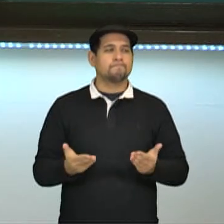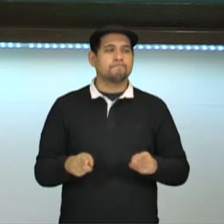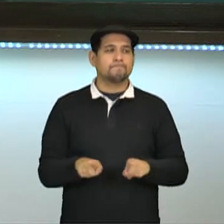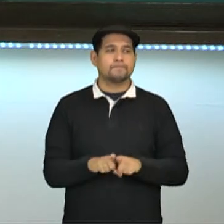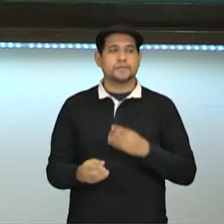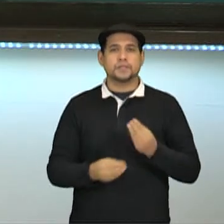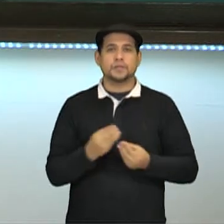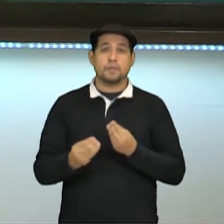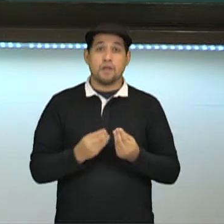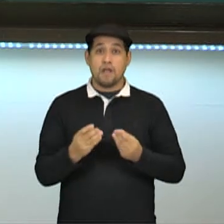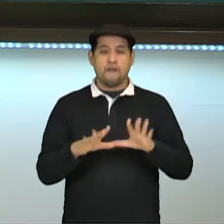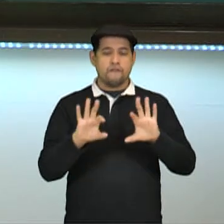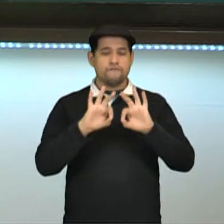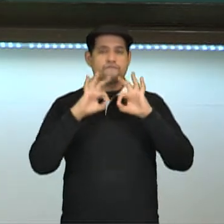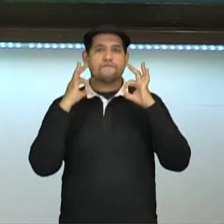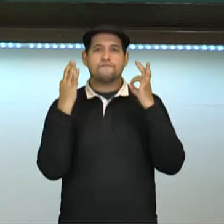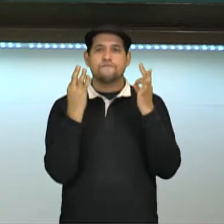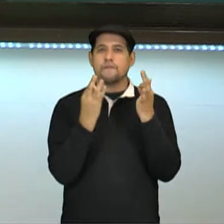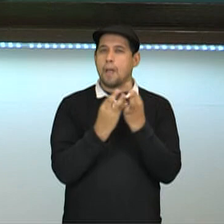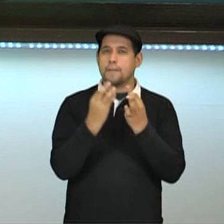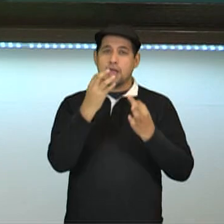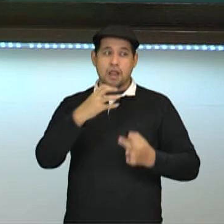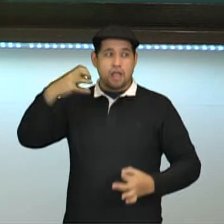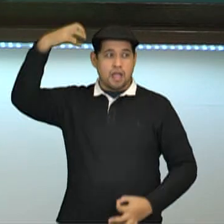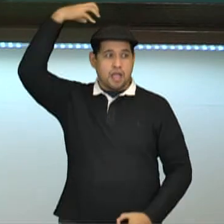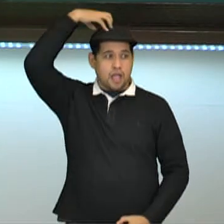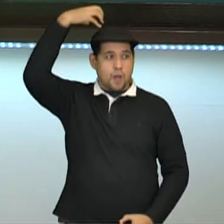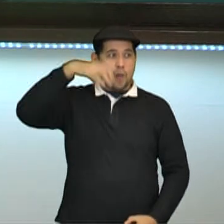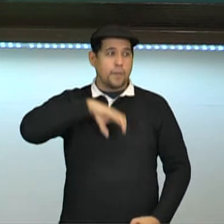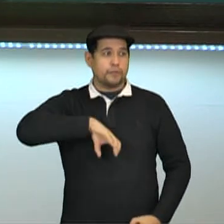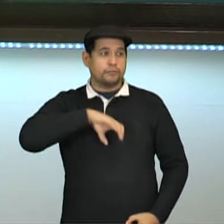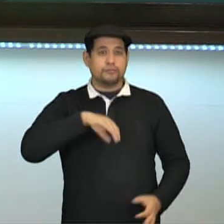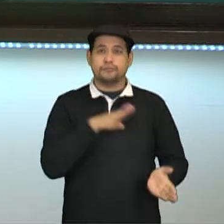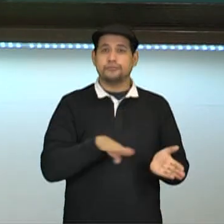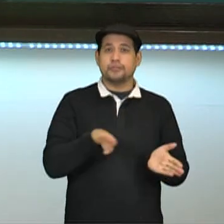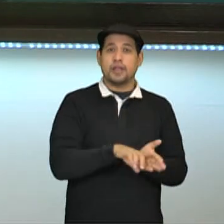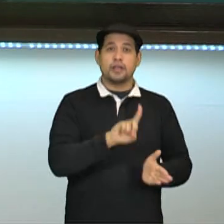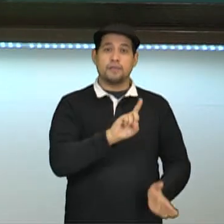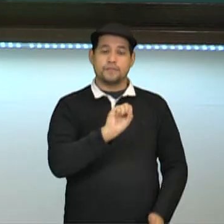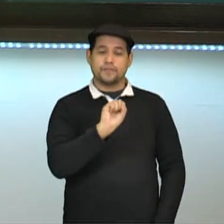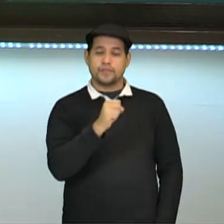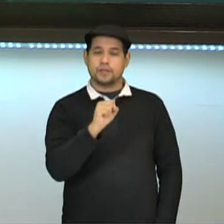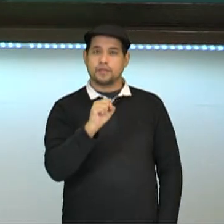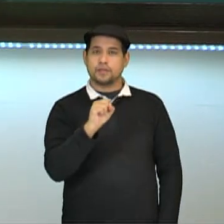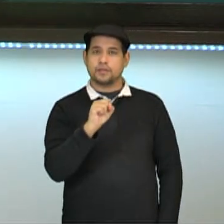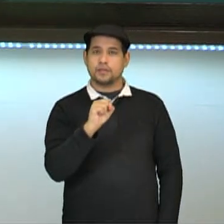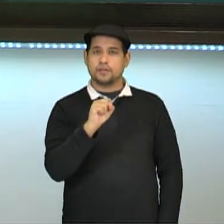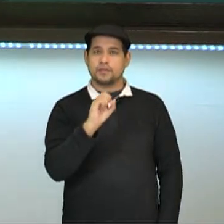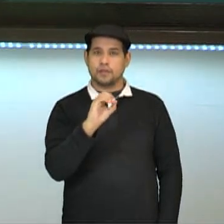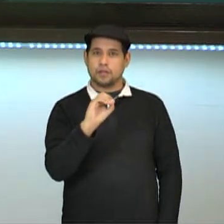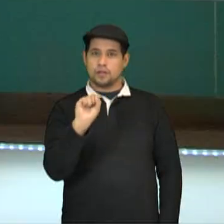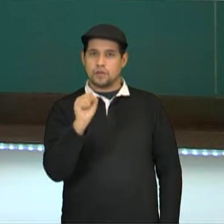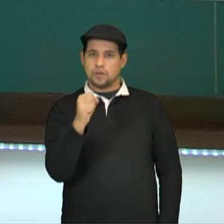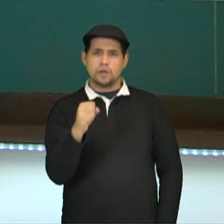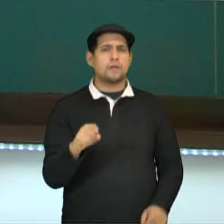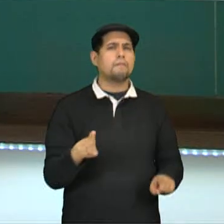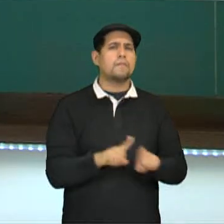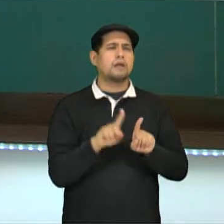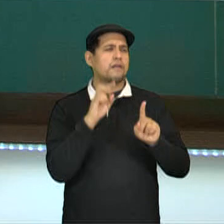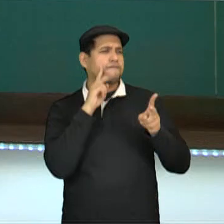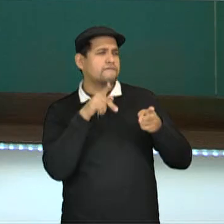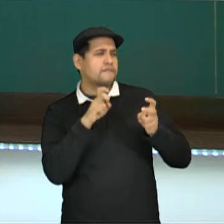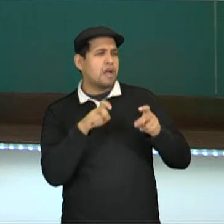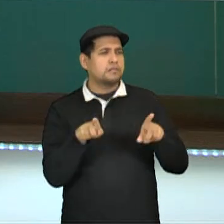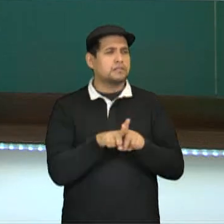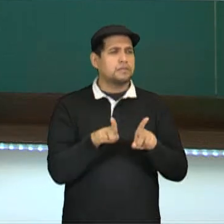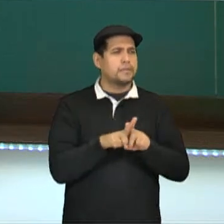que a família real portuguesa vai chegar aqui em 1808. Mas quem vai acompanhar a